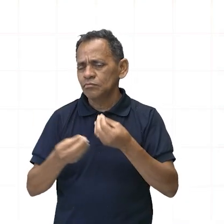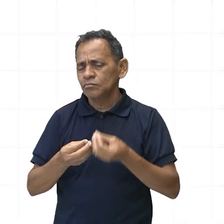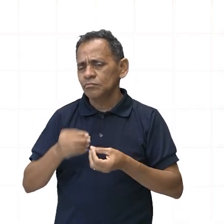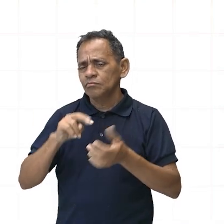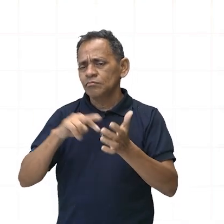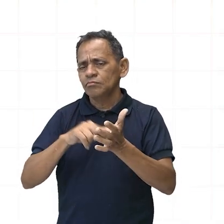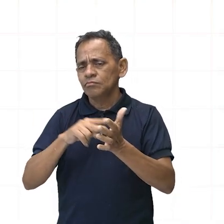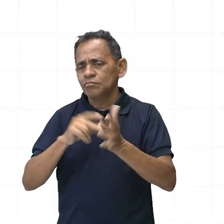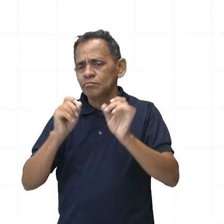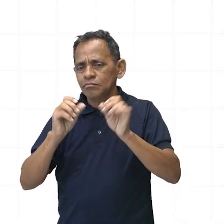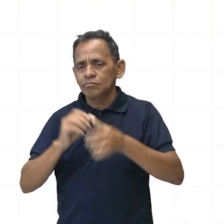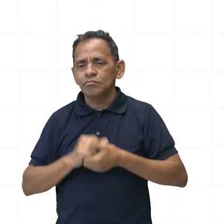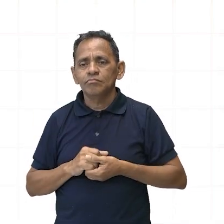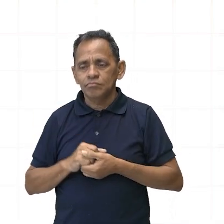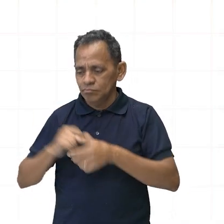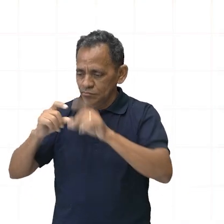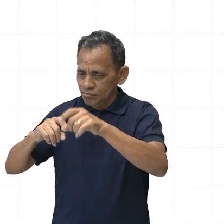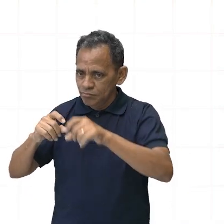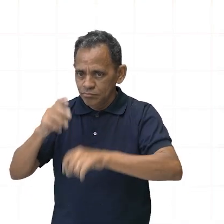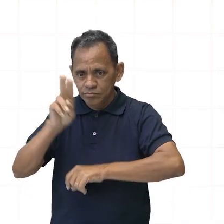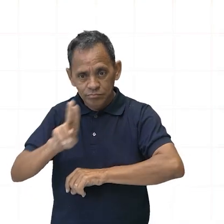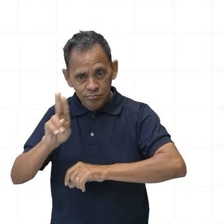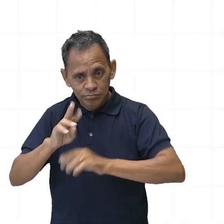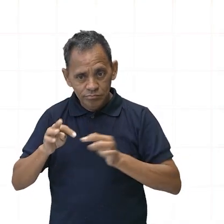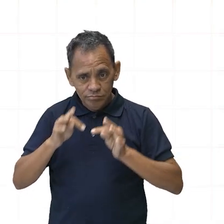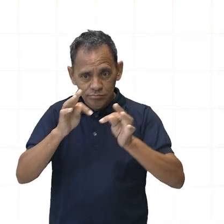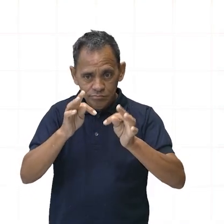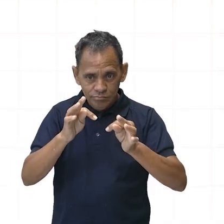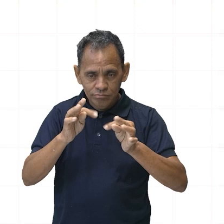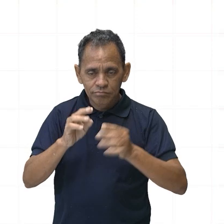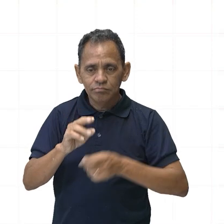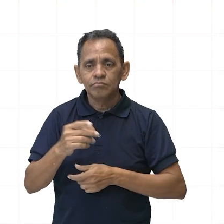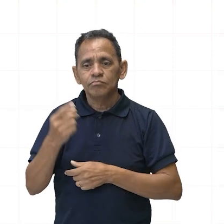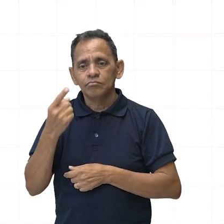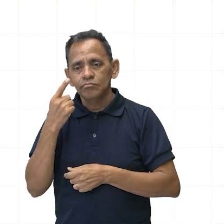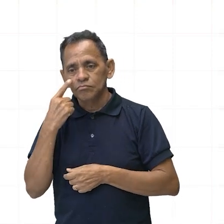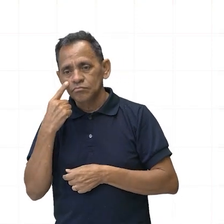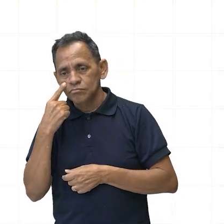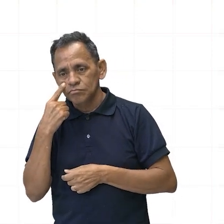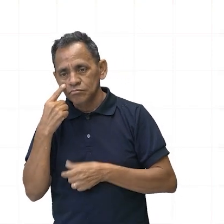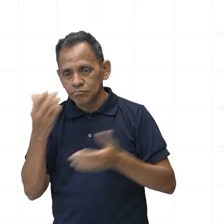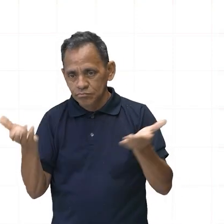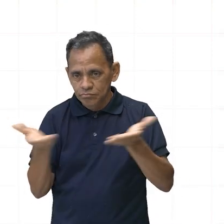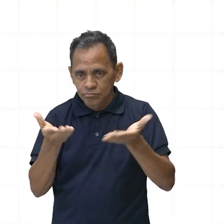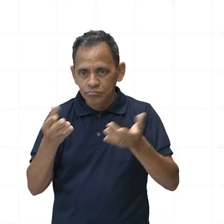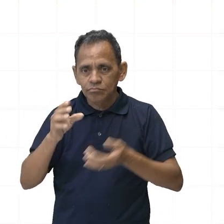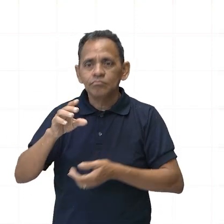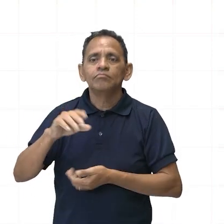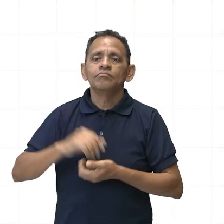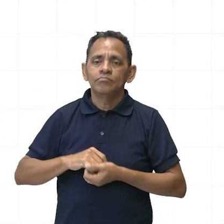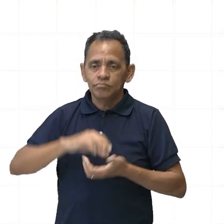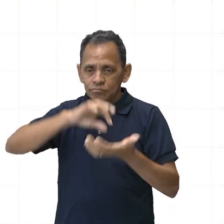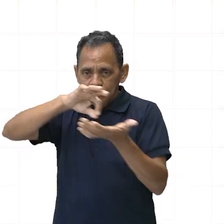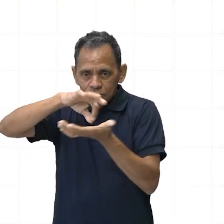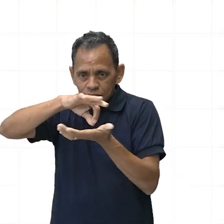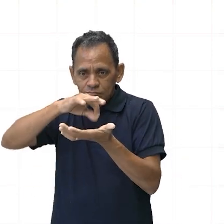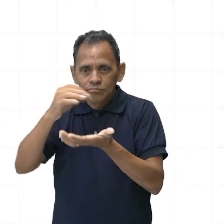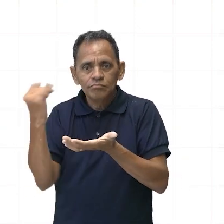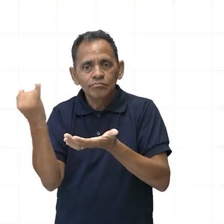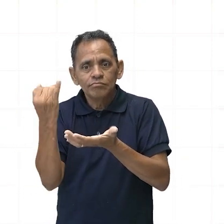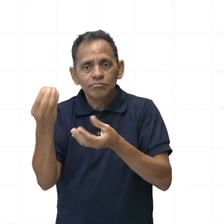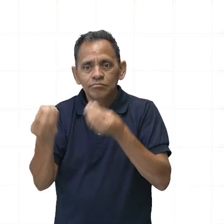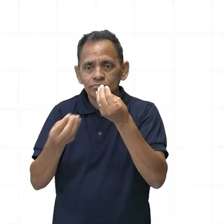Uma agricultura que utiliza tecnologias, ou a gente observa a importância do GPS, a utilização